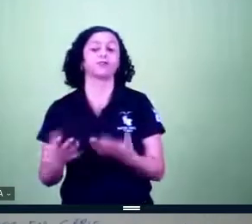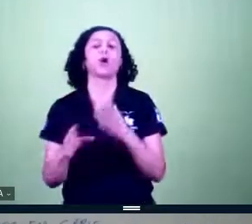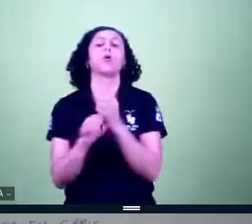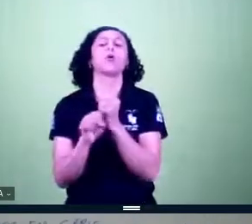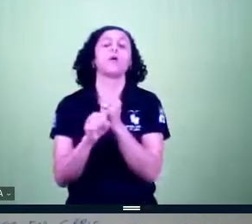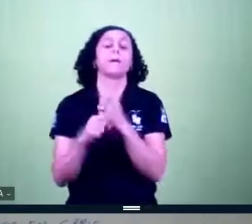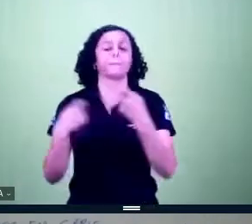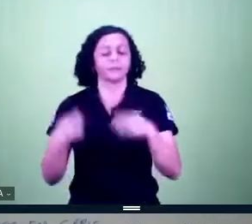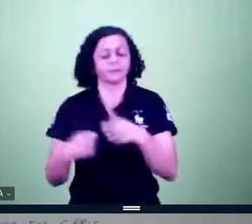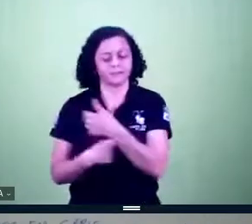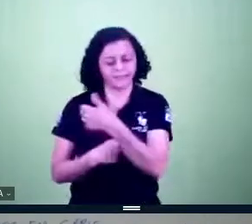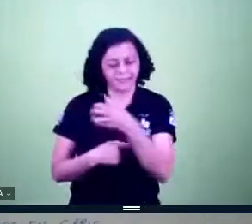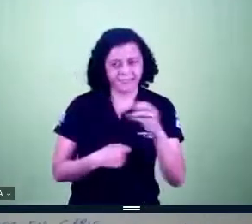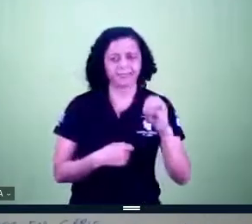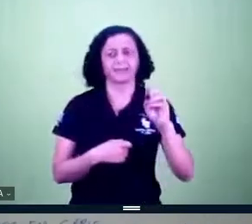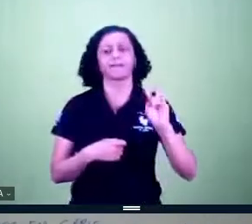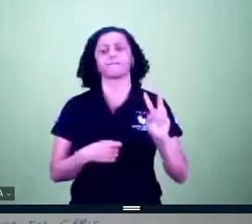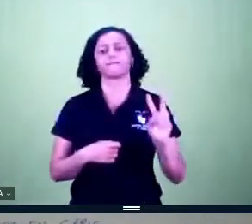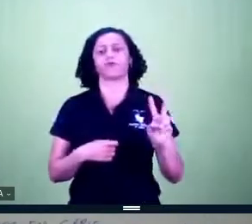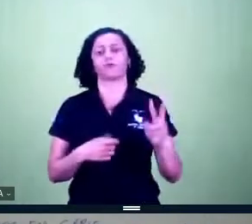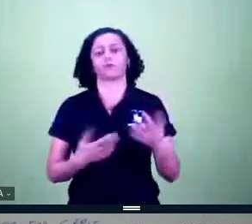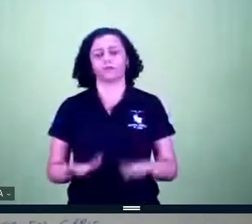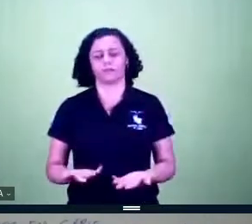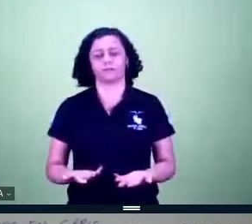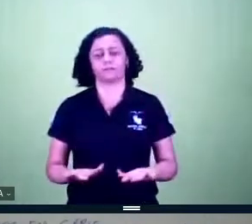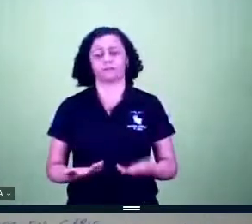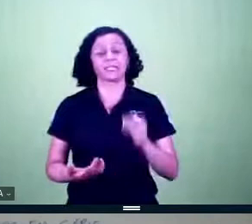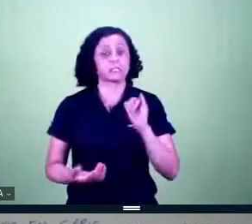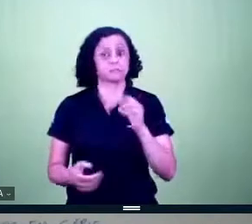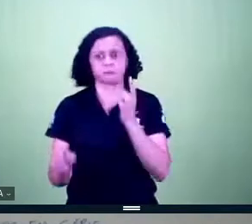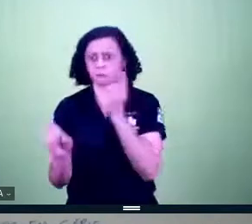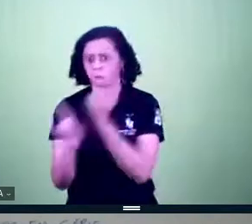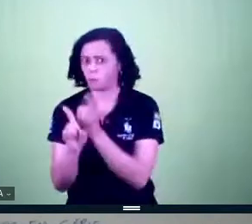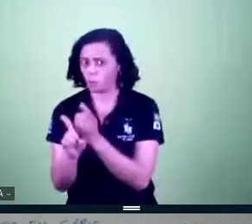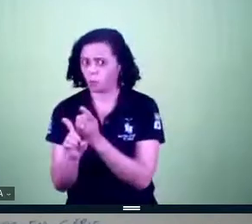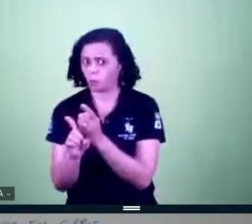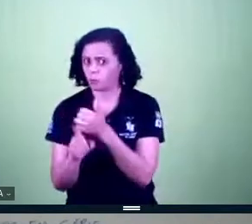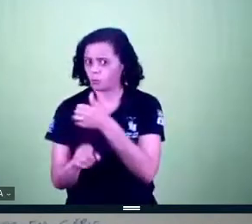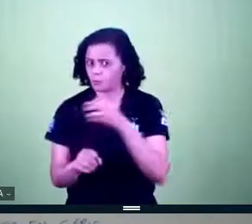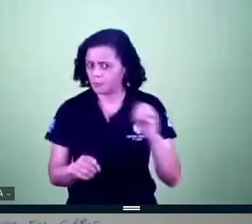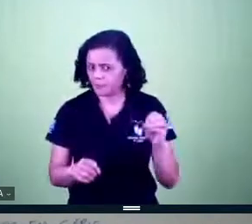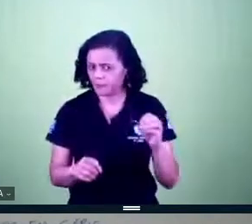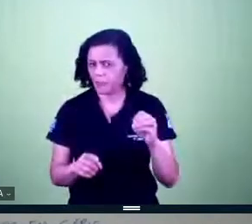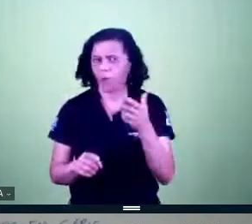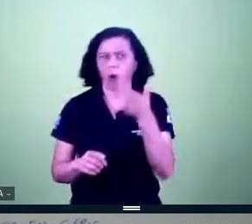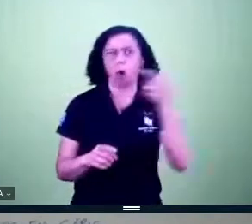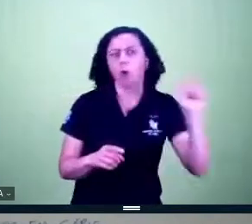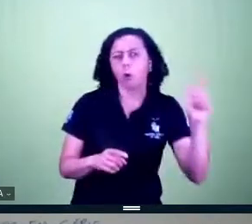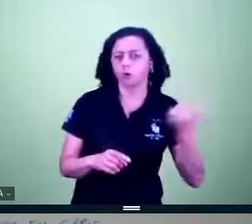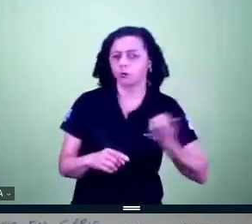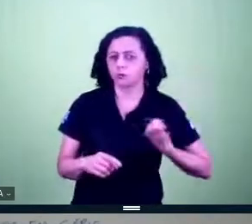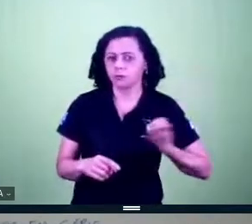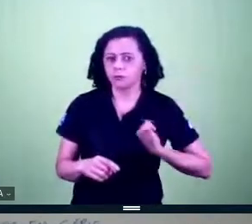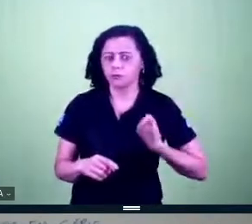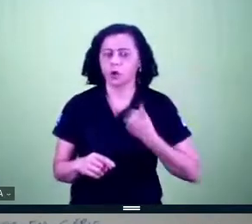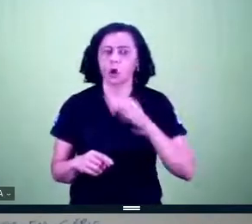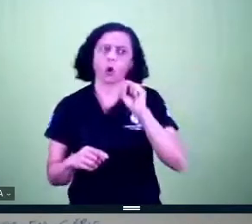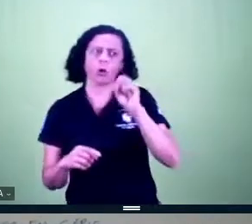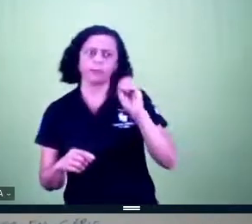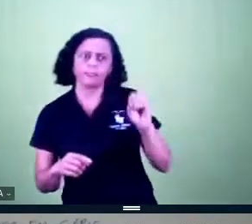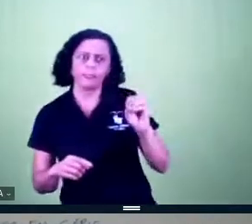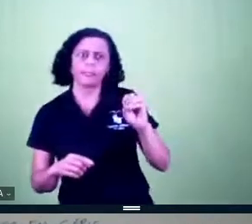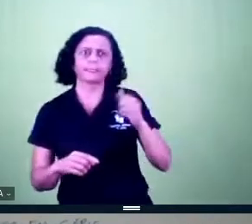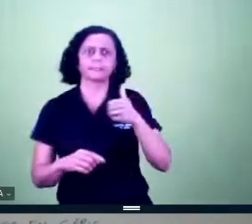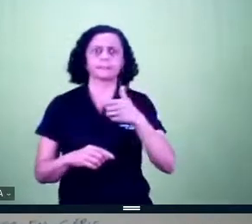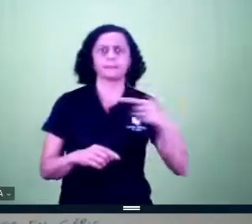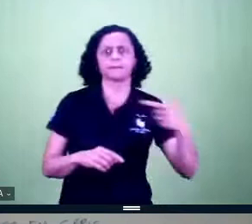Se você somou as 3 quedas, não achou 100, achou 80, achou 120, 110, 200, você errou em